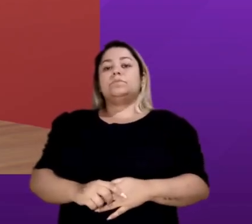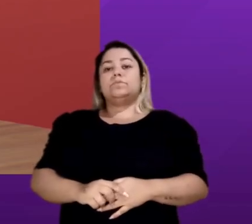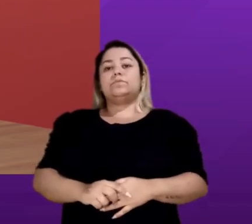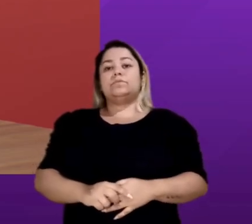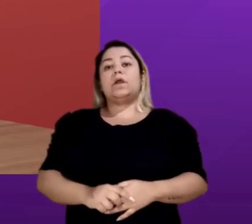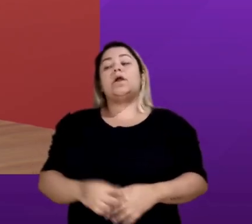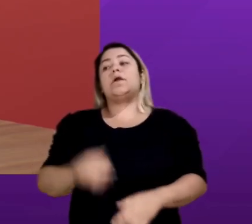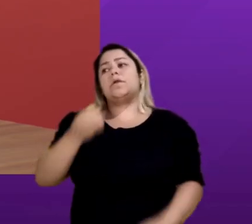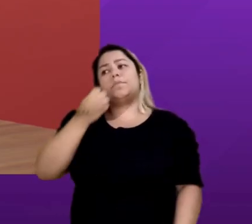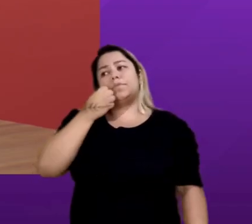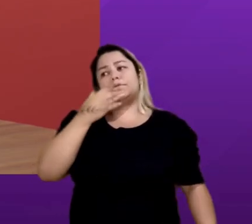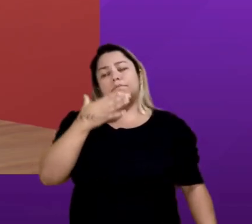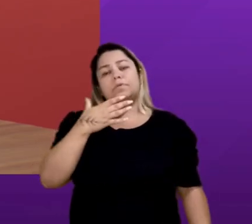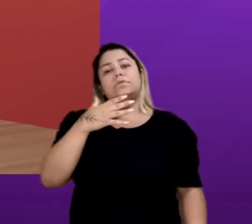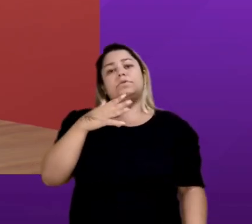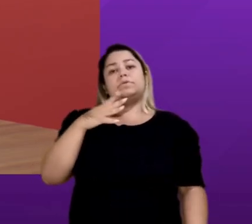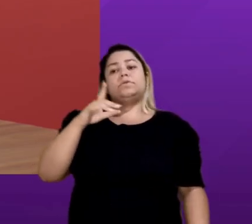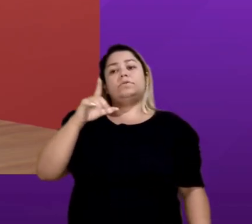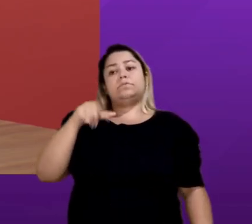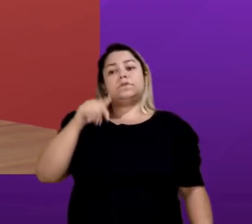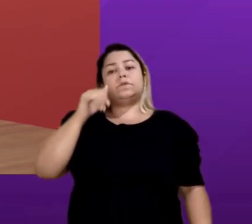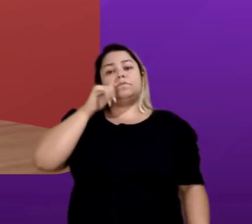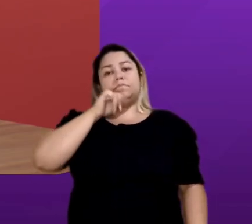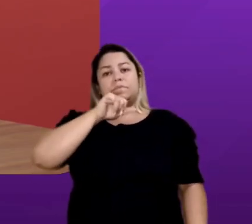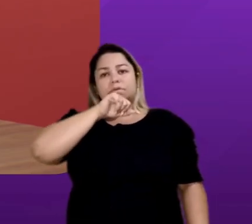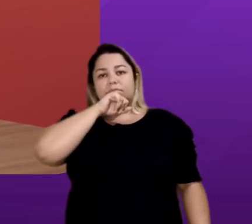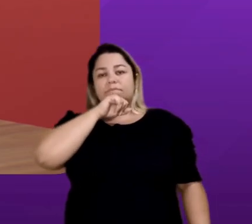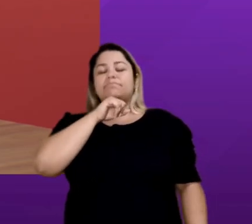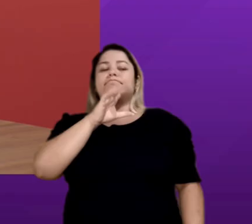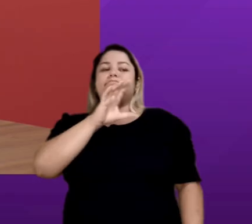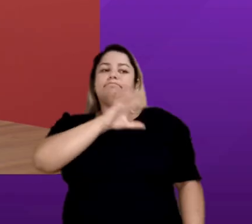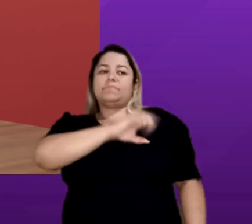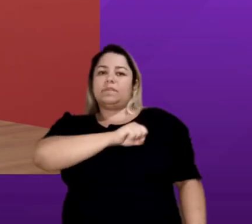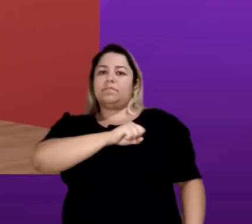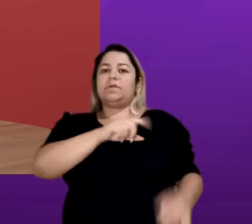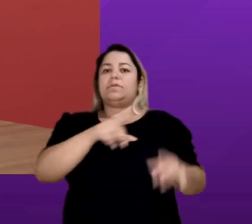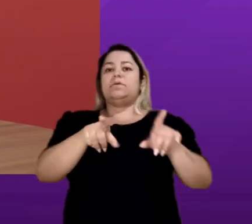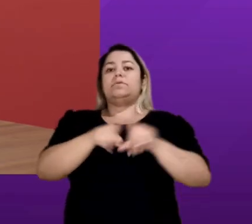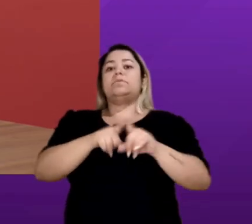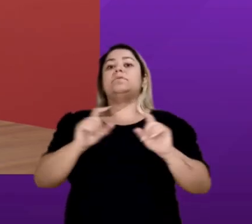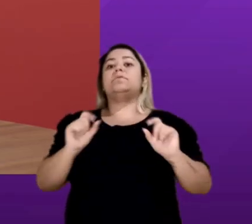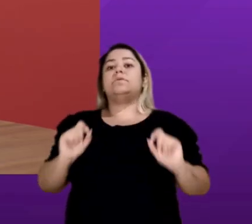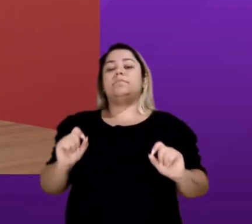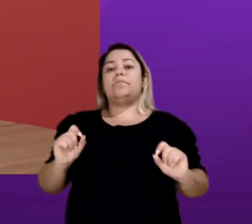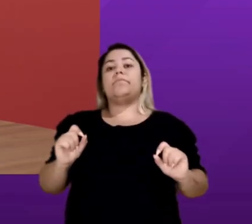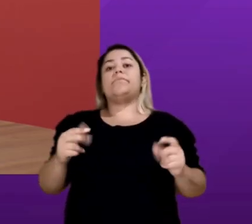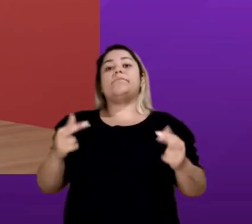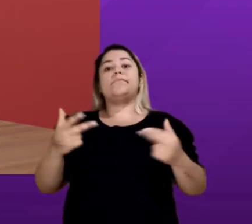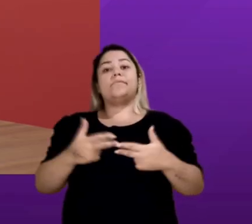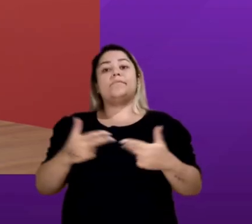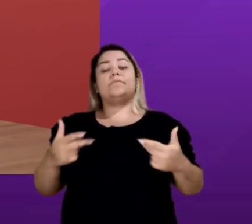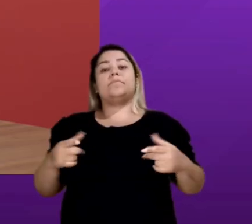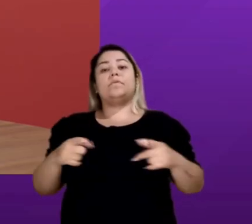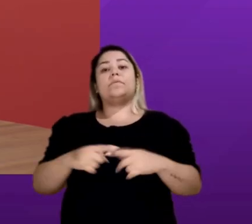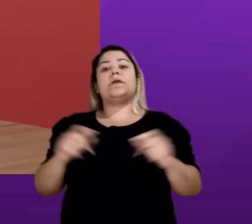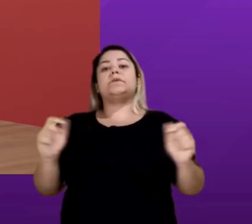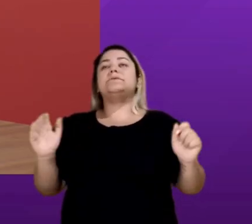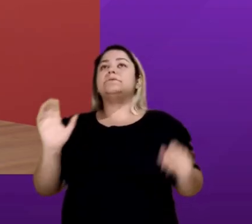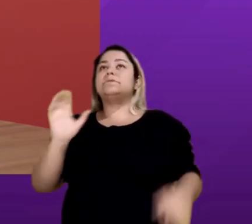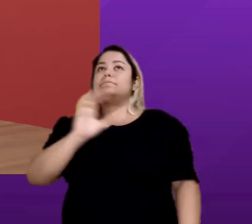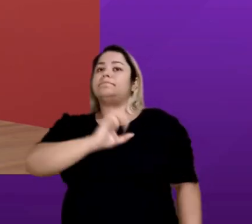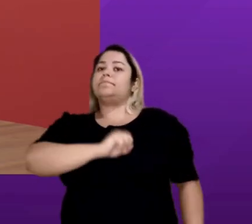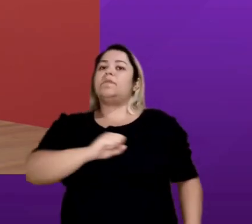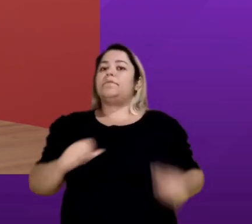ser mãe. Eu adorei ser mãe, assim, acho que é uma das coisas que eu mais adoro na vida, os